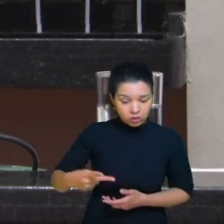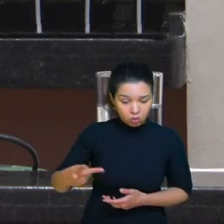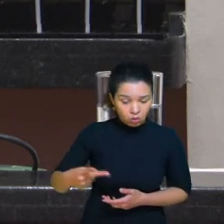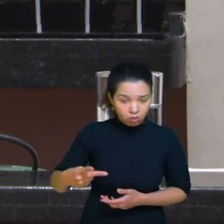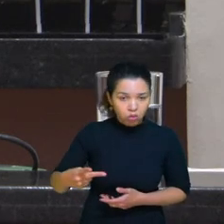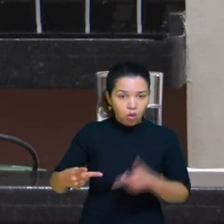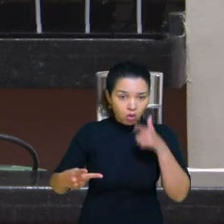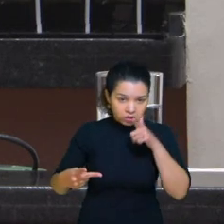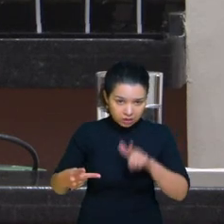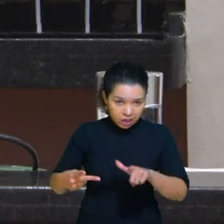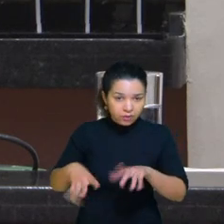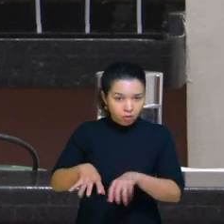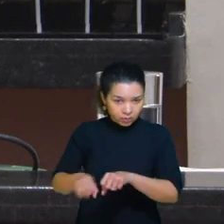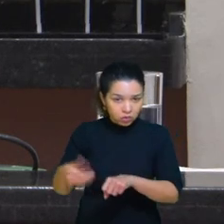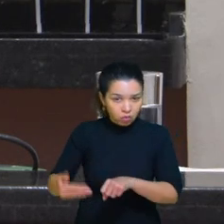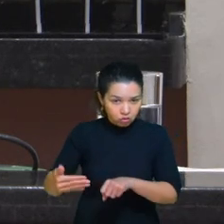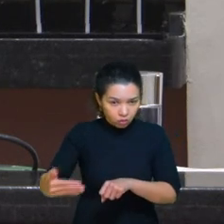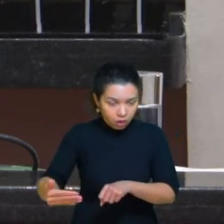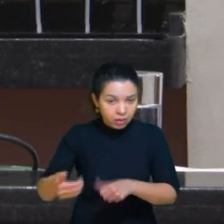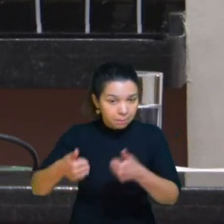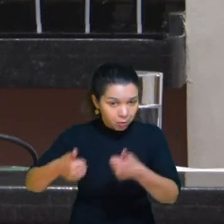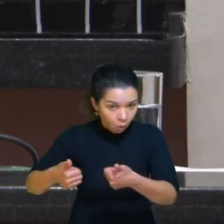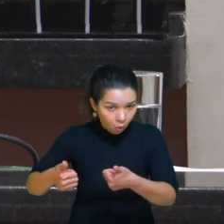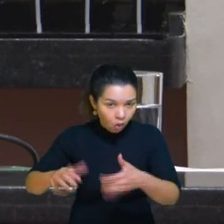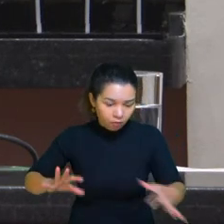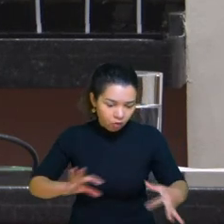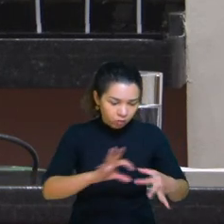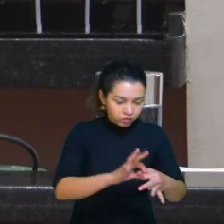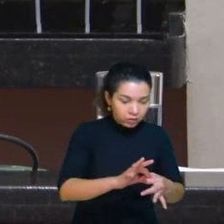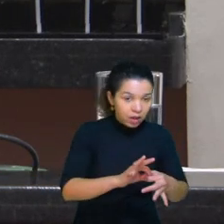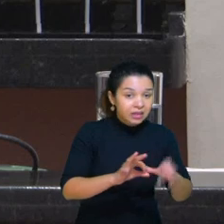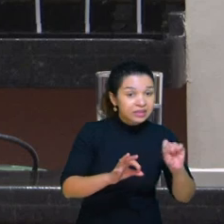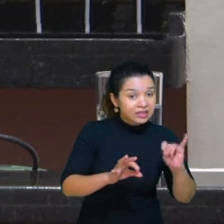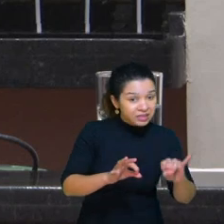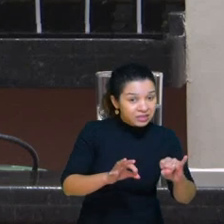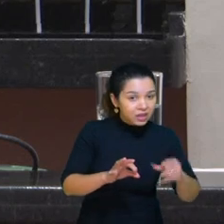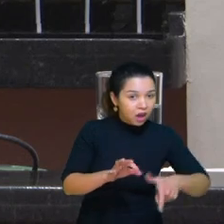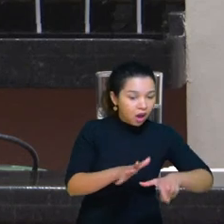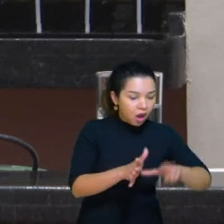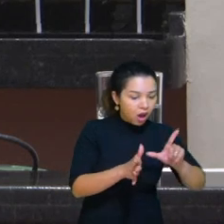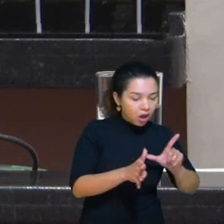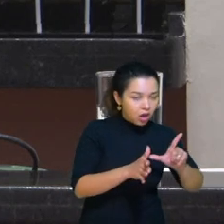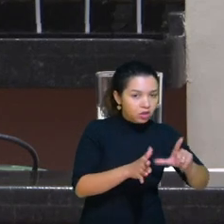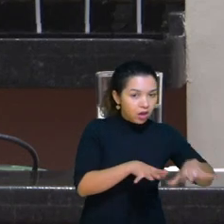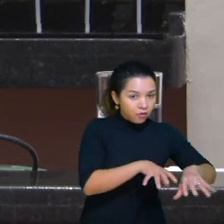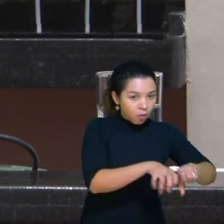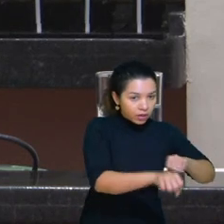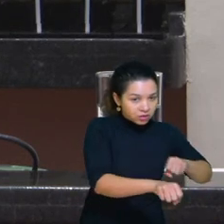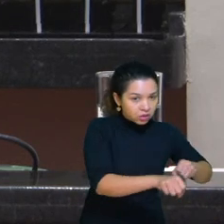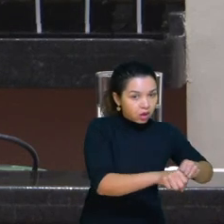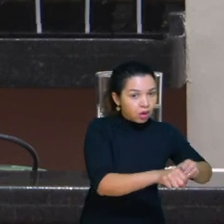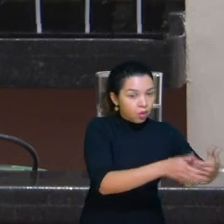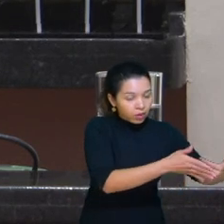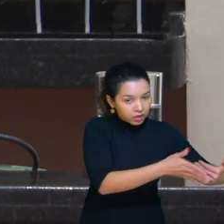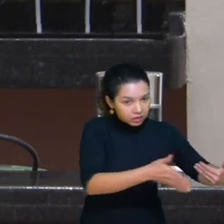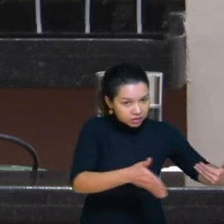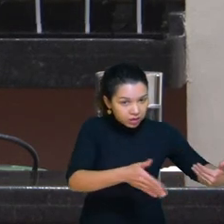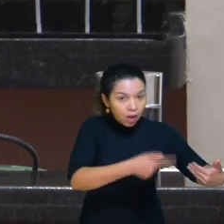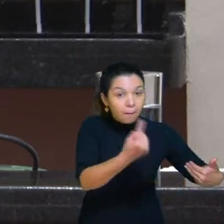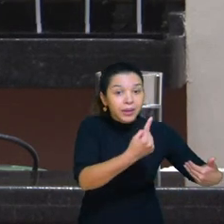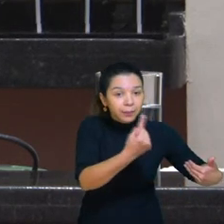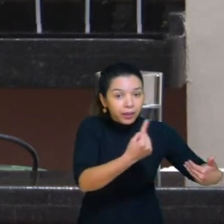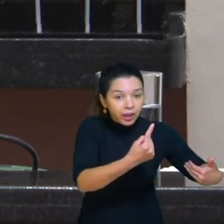uma formação continuada articulada com a formação Inicial se eu tiver uma formação Inicial